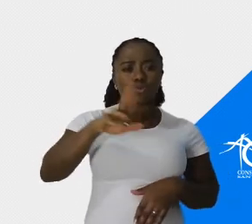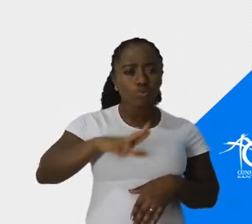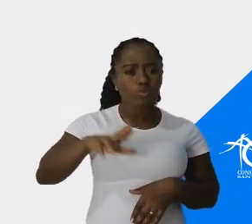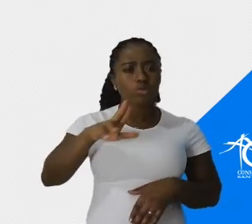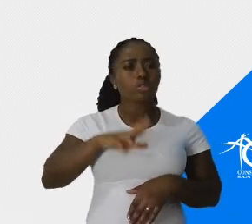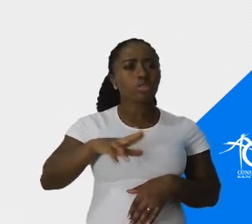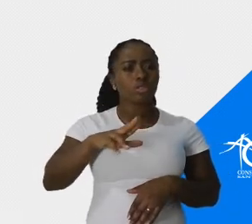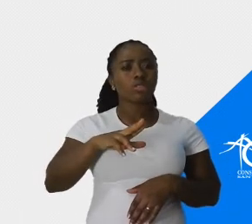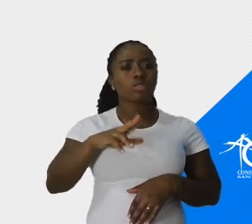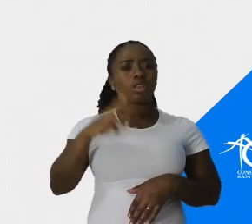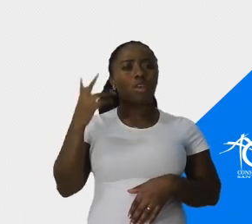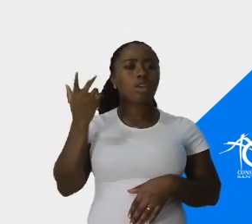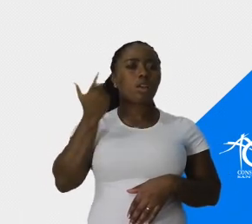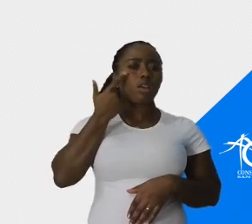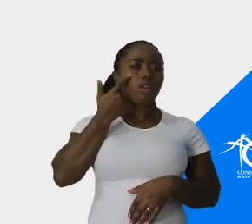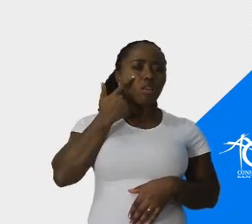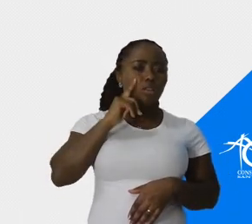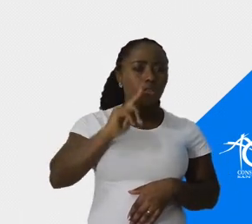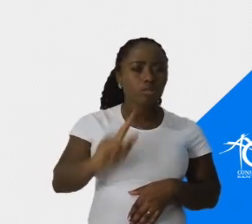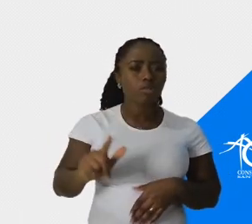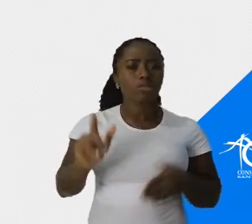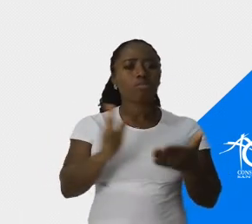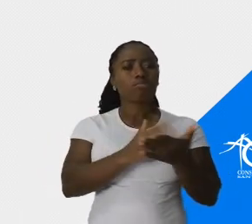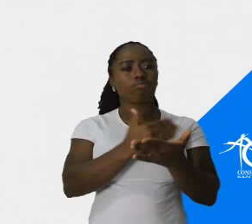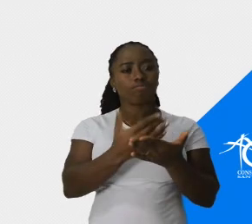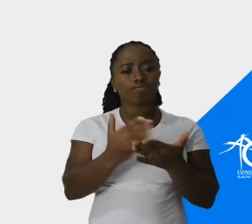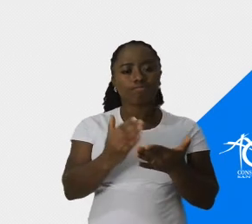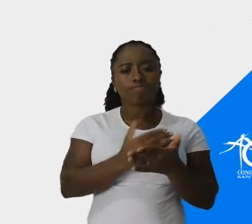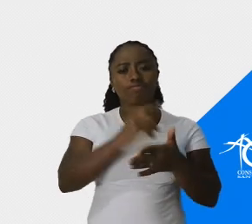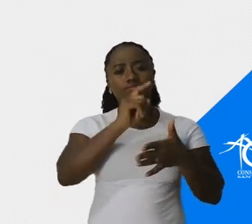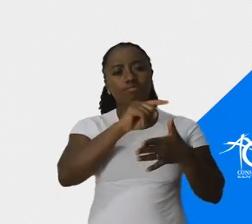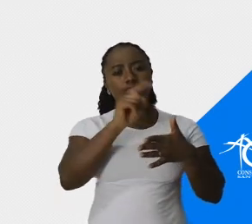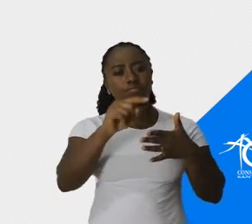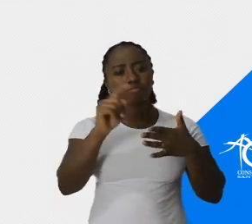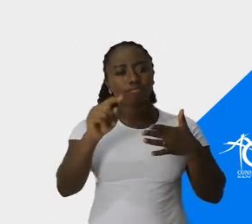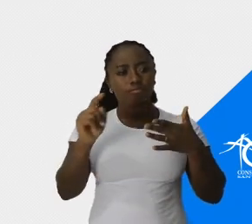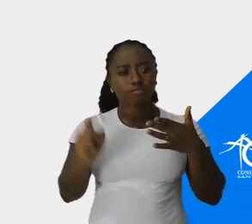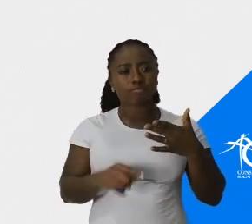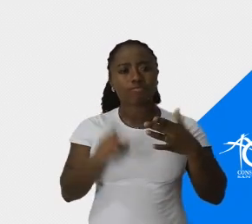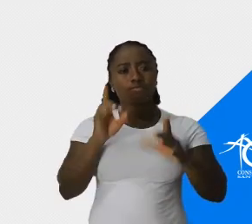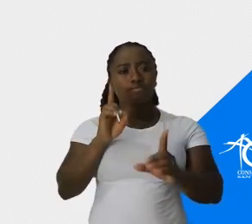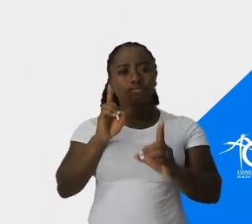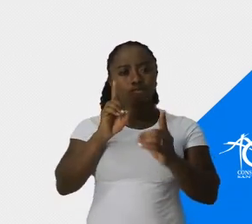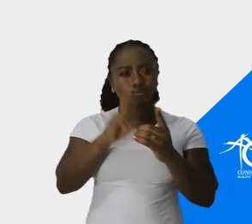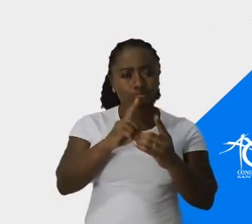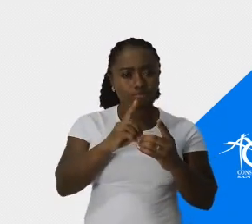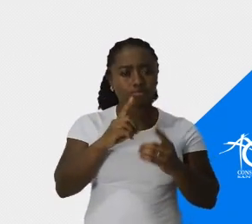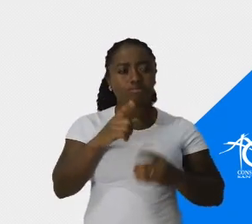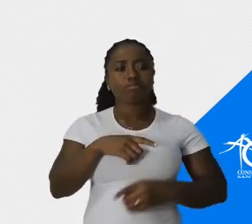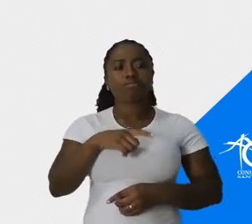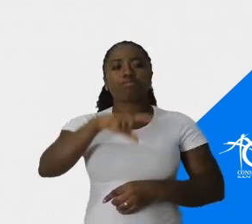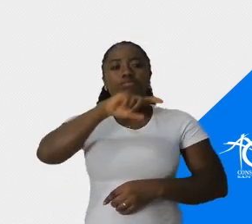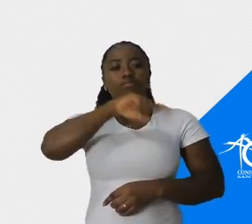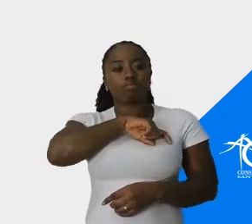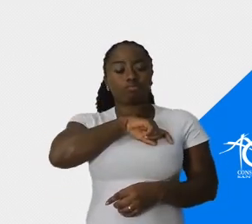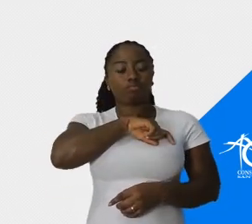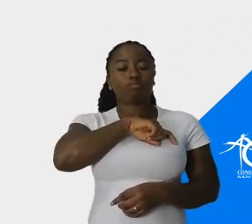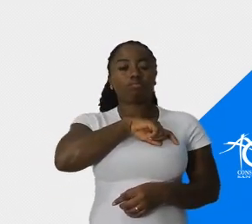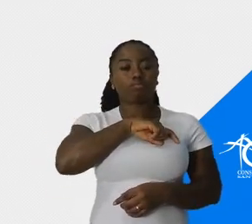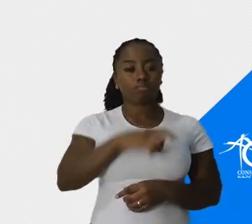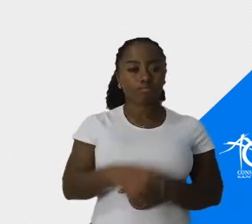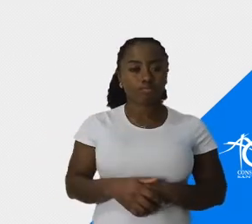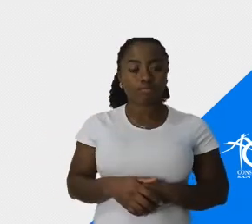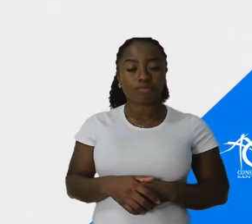aspectos do atendimento ao usuário. Um outro exemplo, vamos imaginar, e é muito importante, a impulsividade é uma variável muito importante